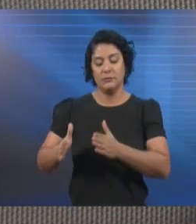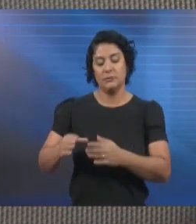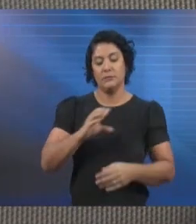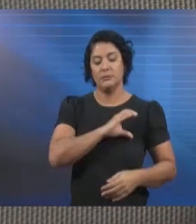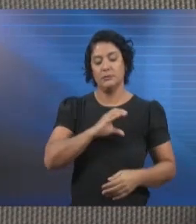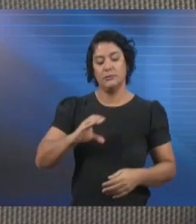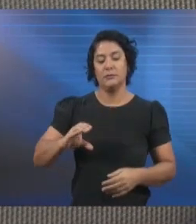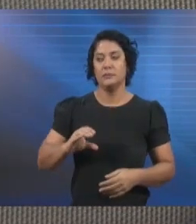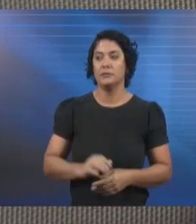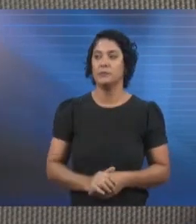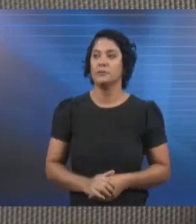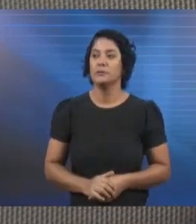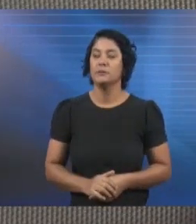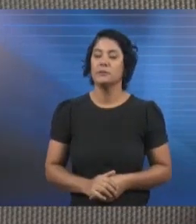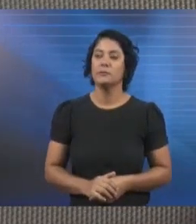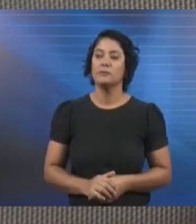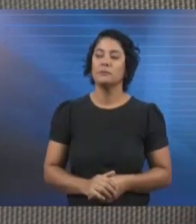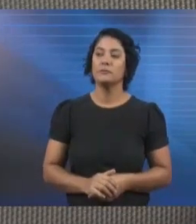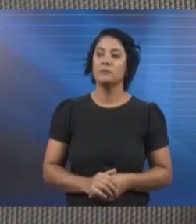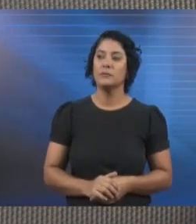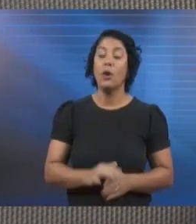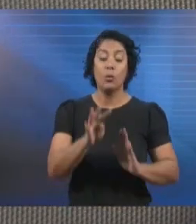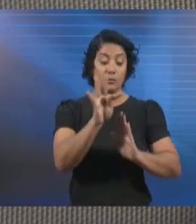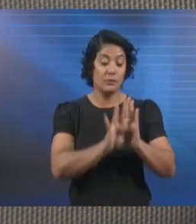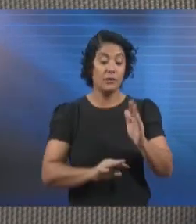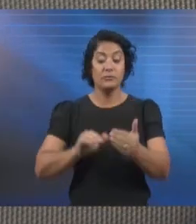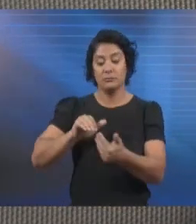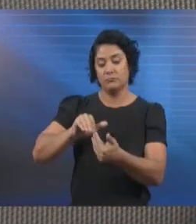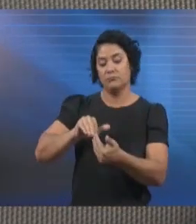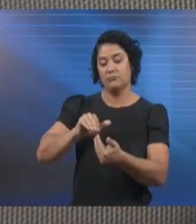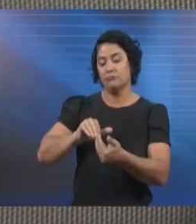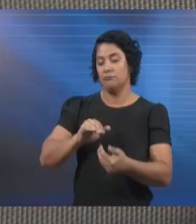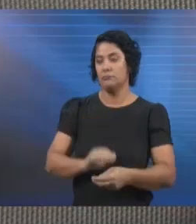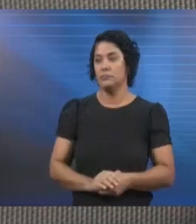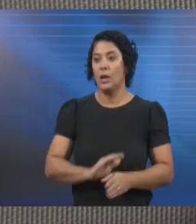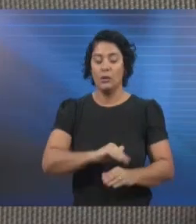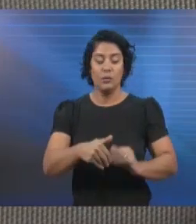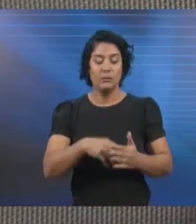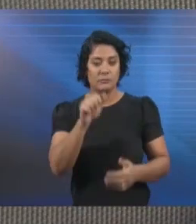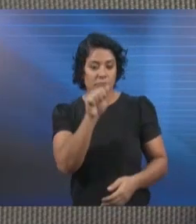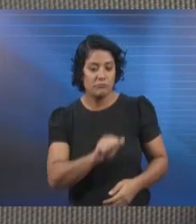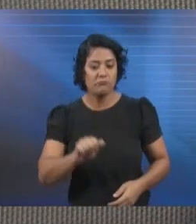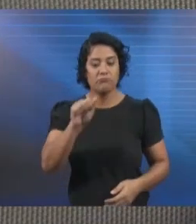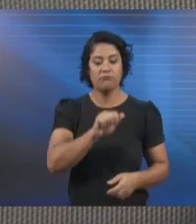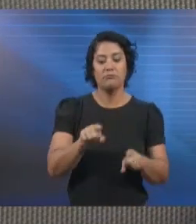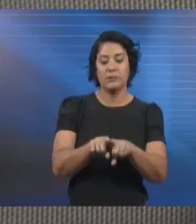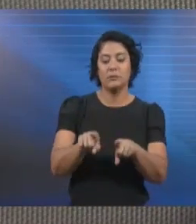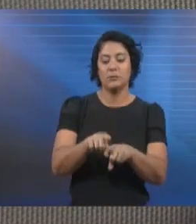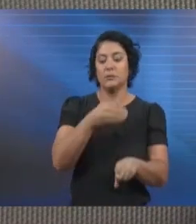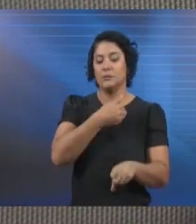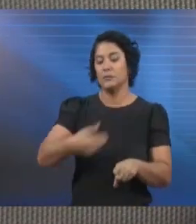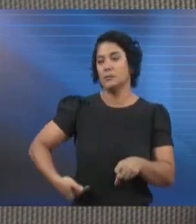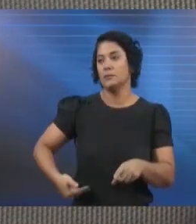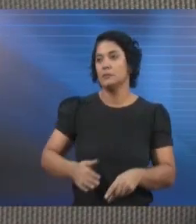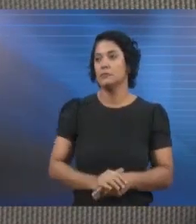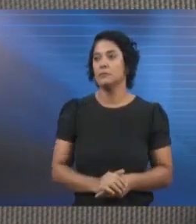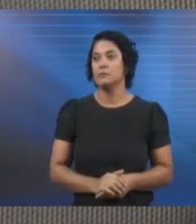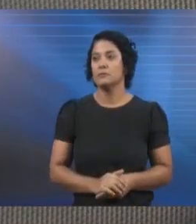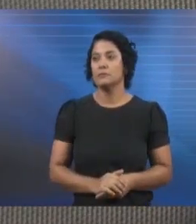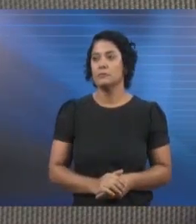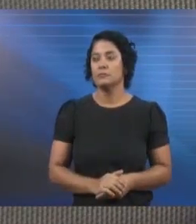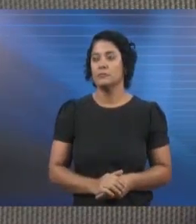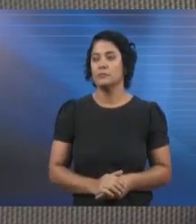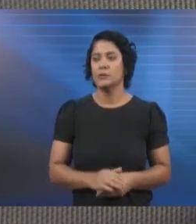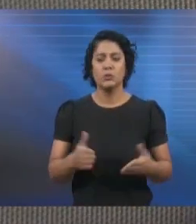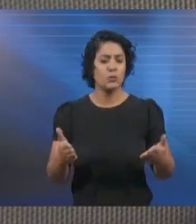comissões em se mantendo o texto acordado por todos as associações e pelo governo Essa foi a condição por